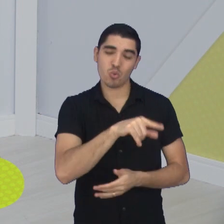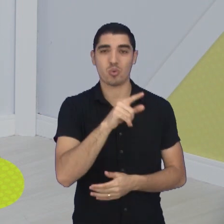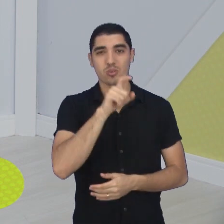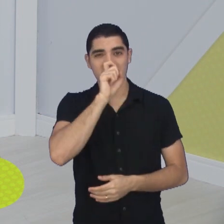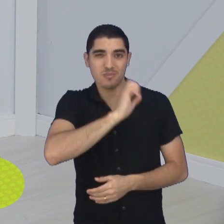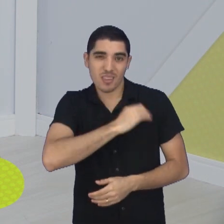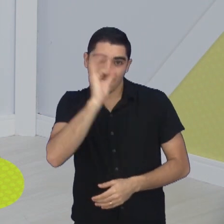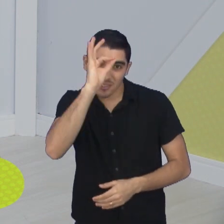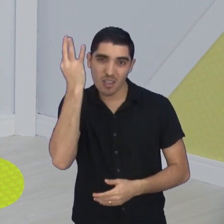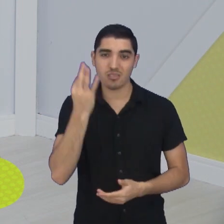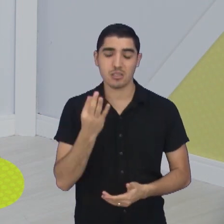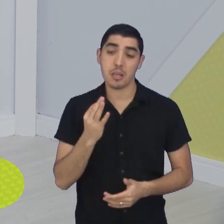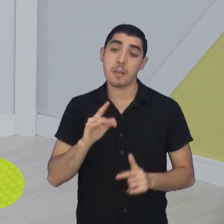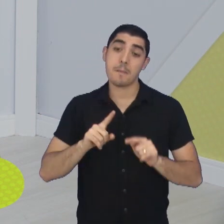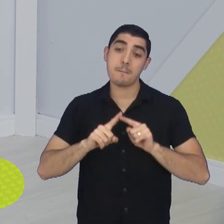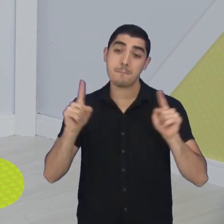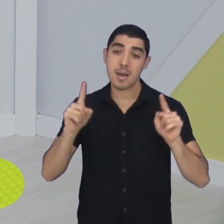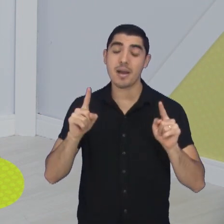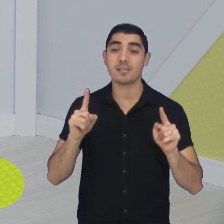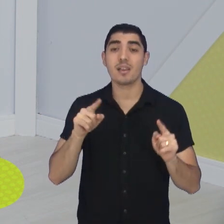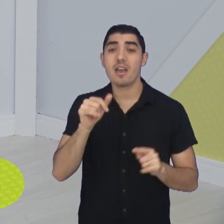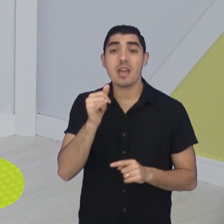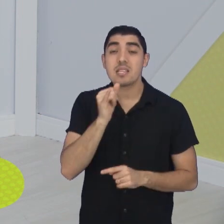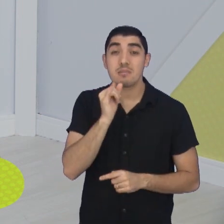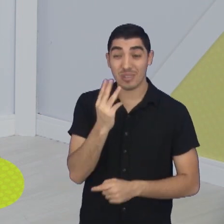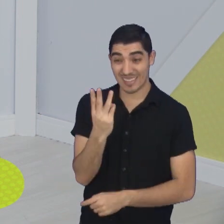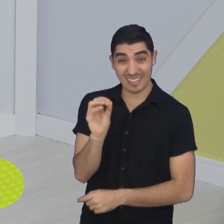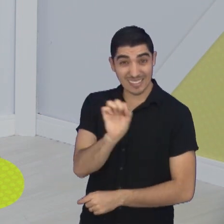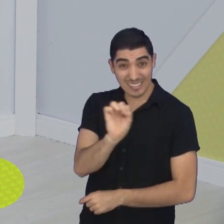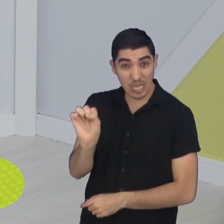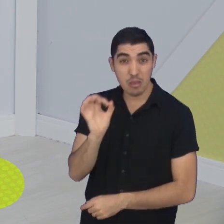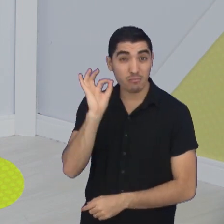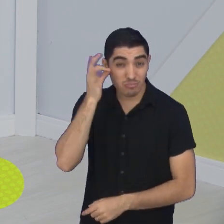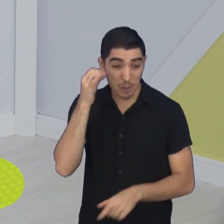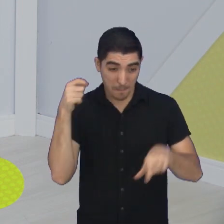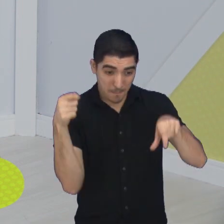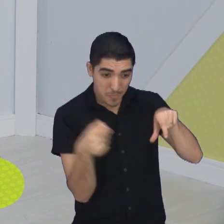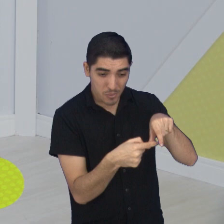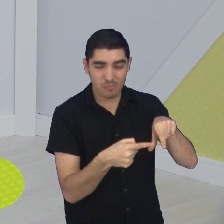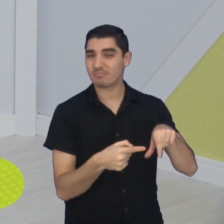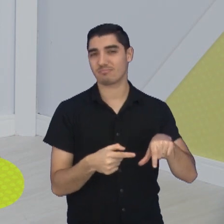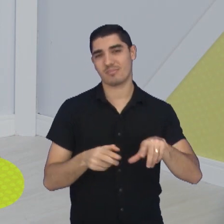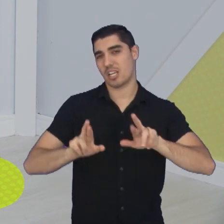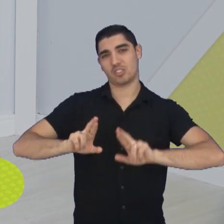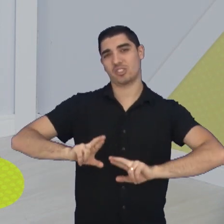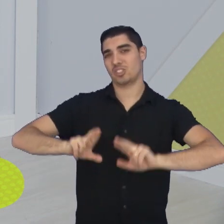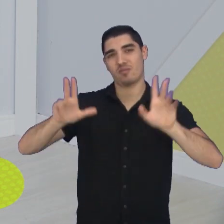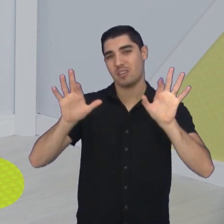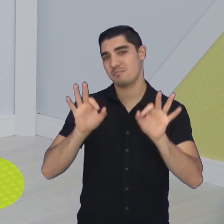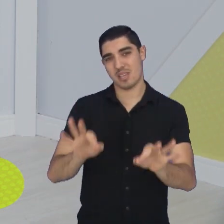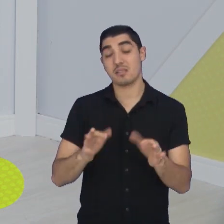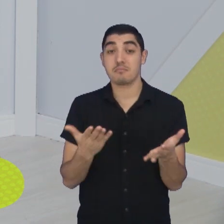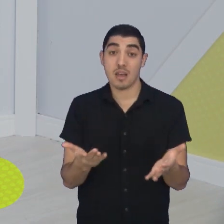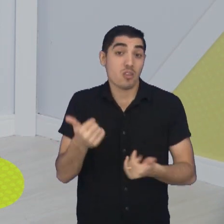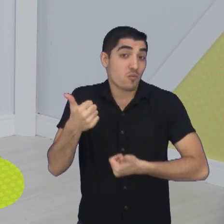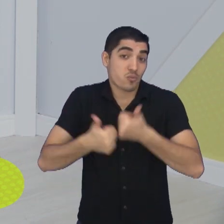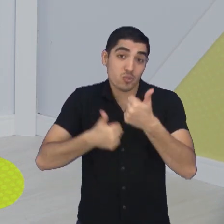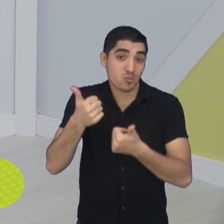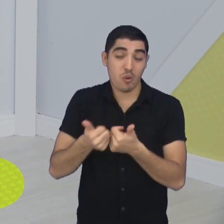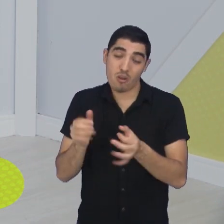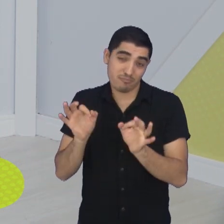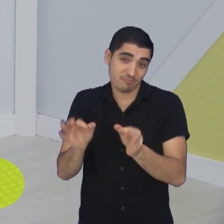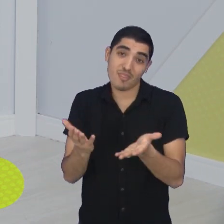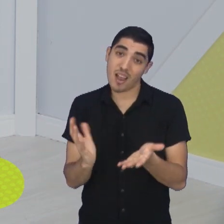para colocar a bola lá dentro. Sabe, se aquela bola com 30 segundos entra, provavelmente o jogo seria diferente. Mas futebol não é feito de si, ele é